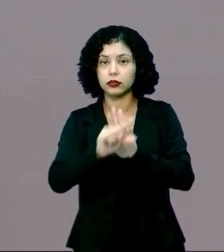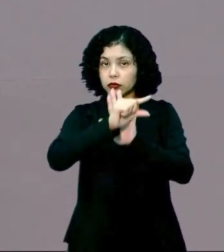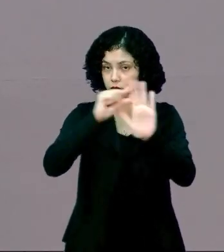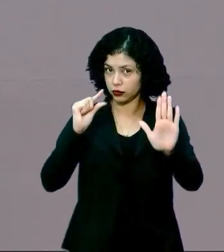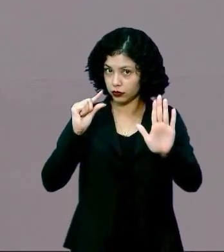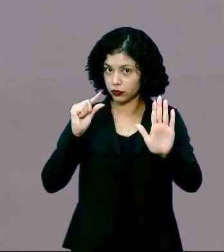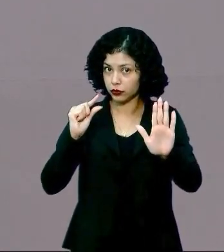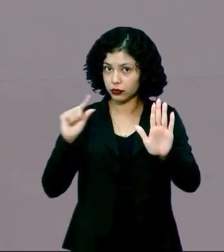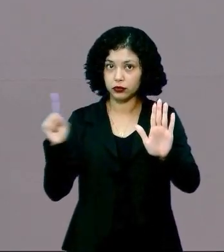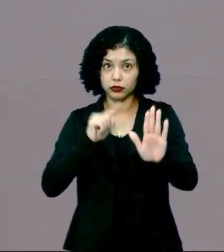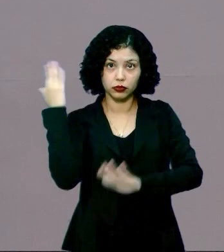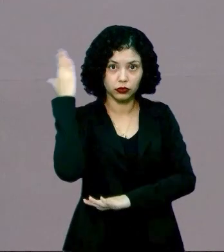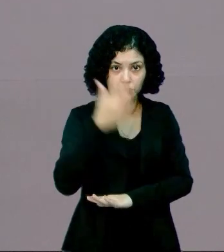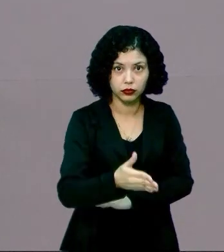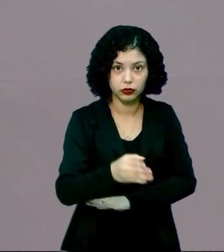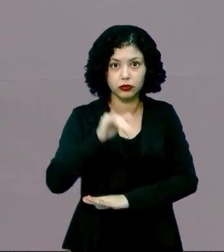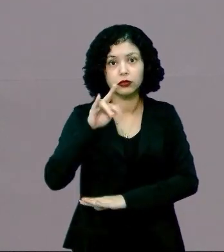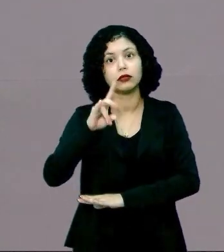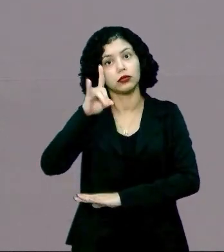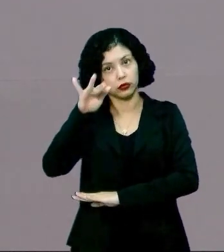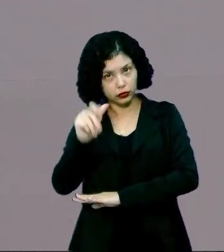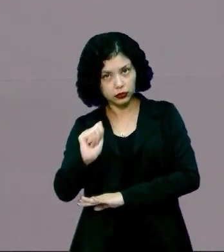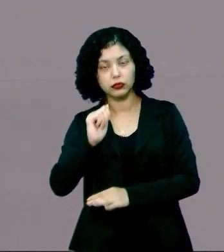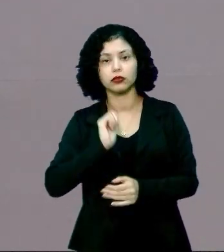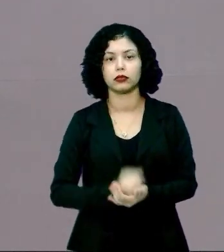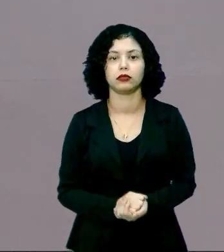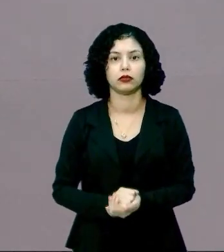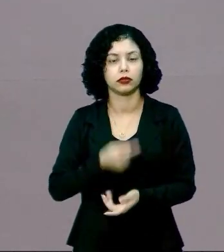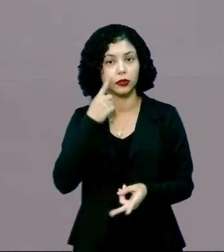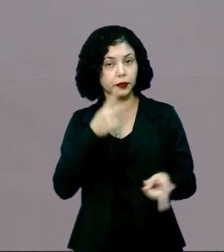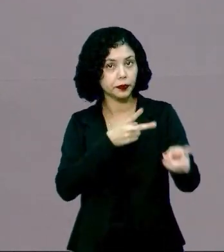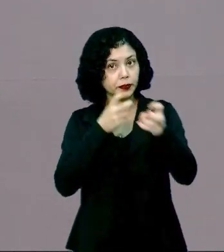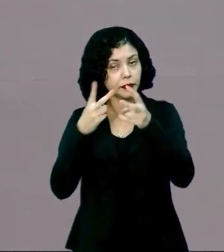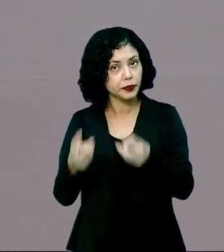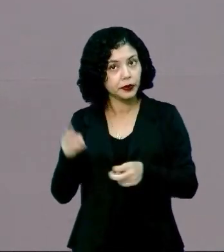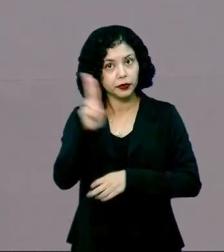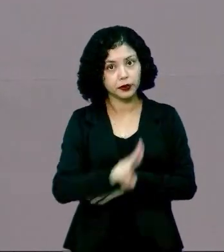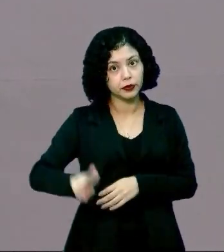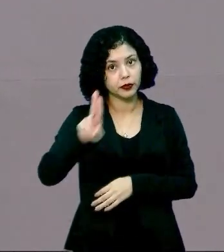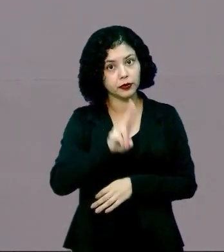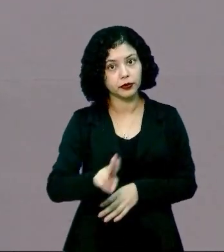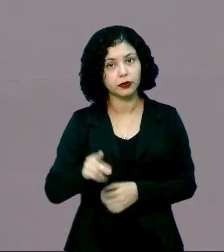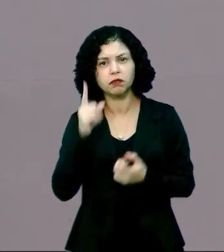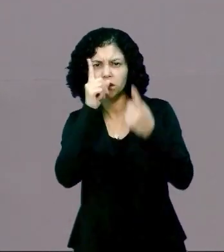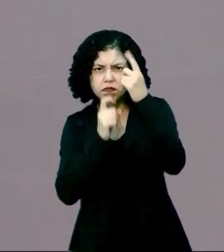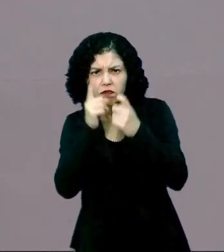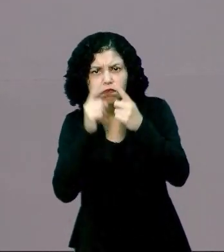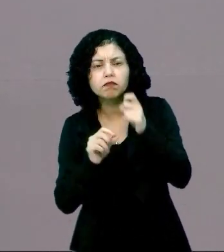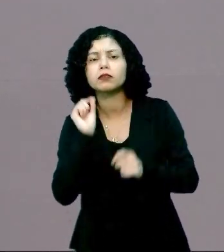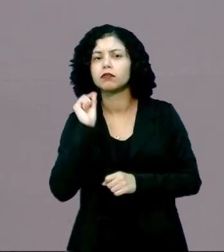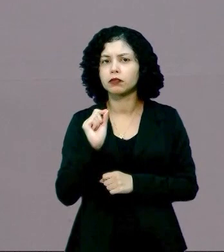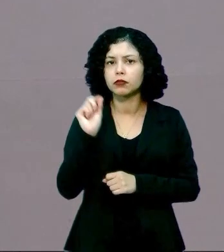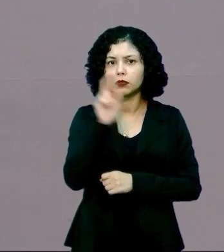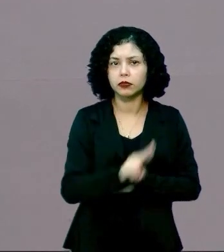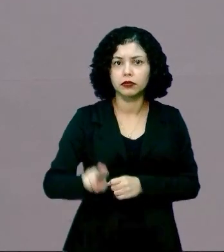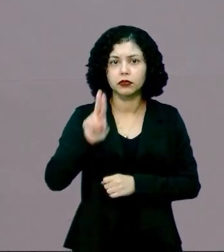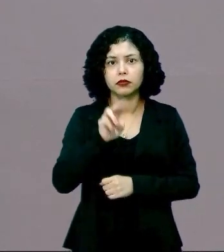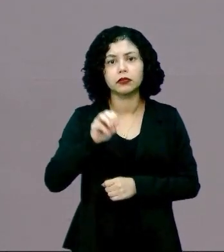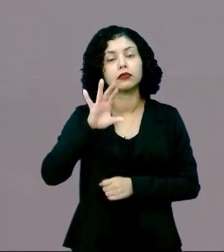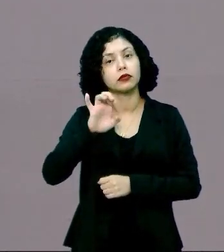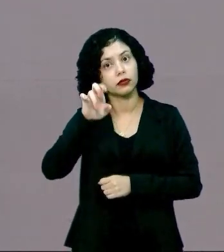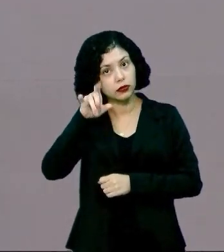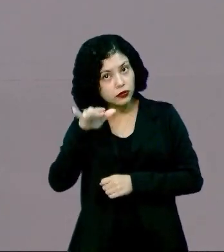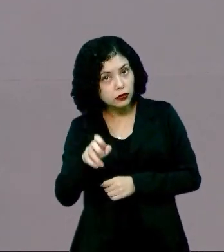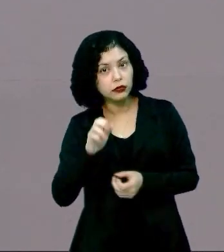citação não direta, ele fez uma citação indireta. Observe que ele utilizou uma expressão que é utilizada por Emily